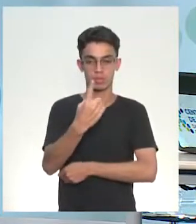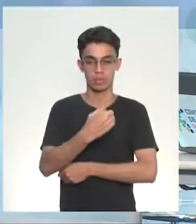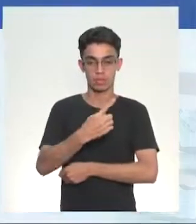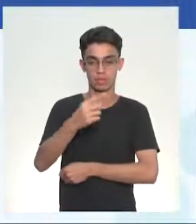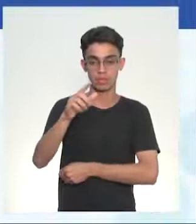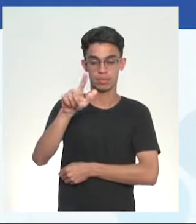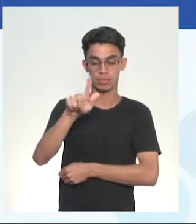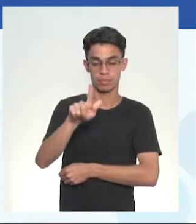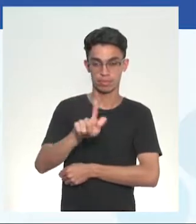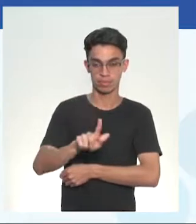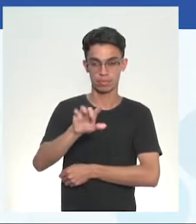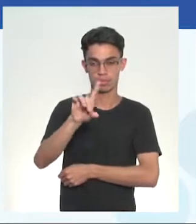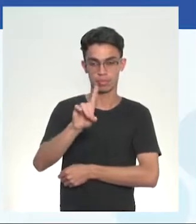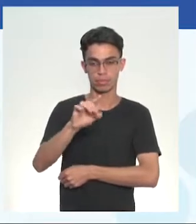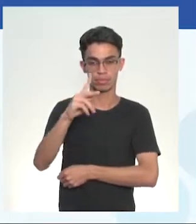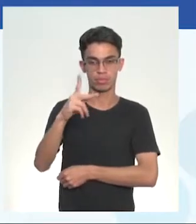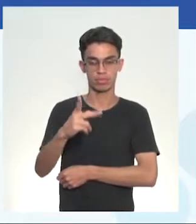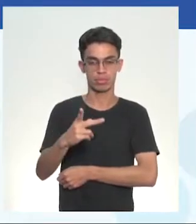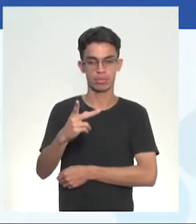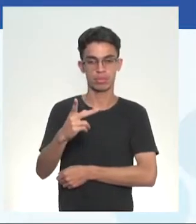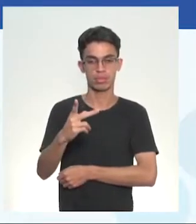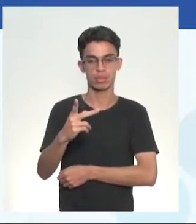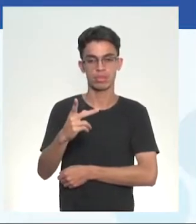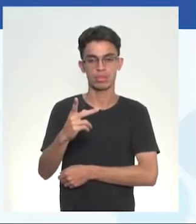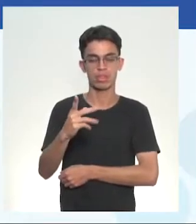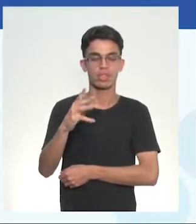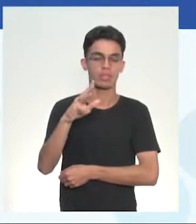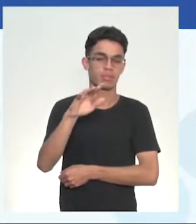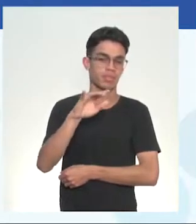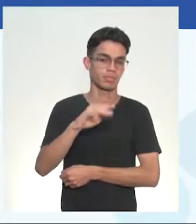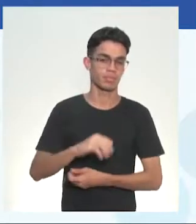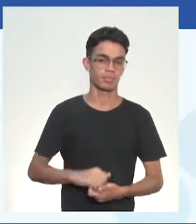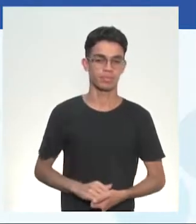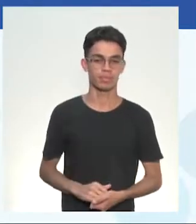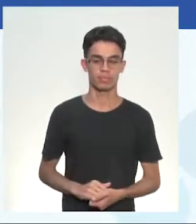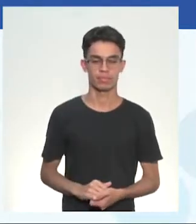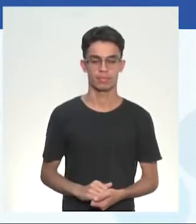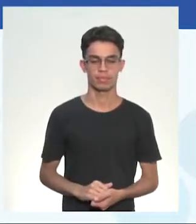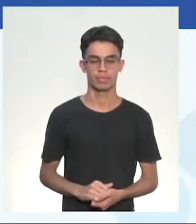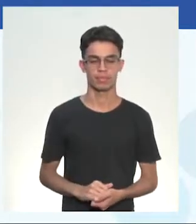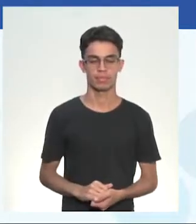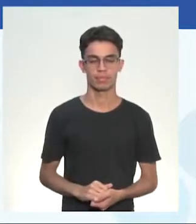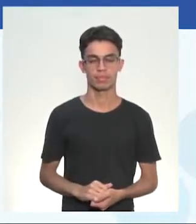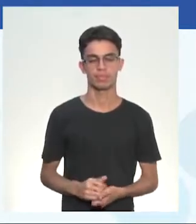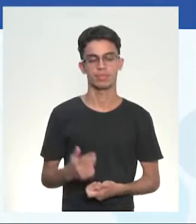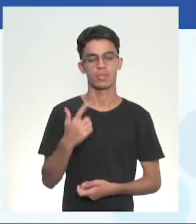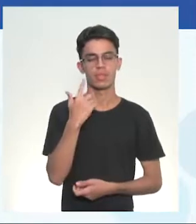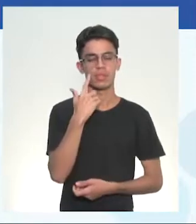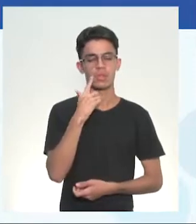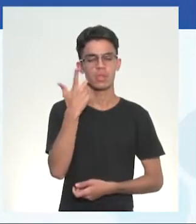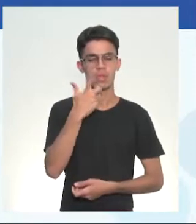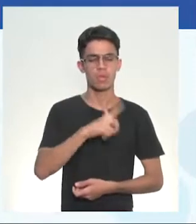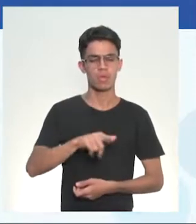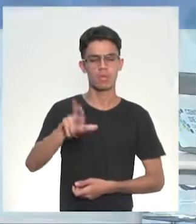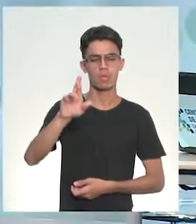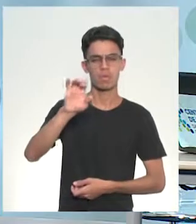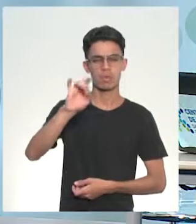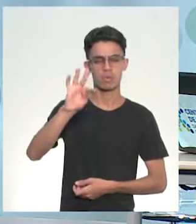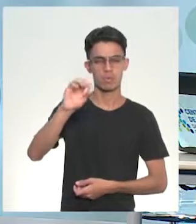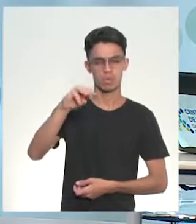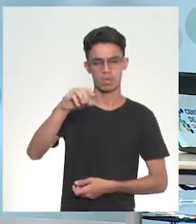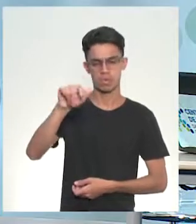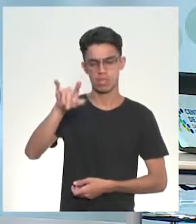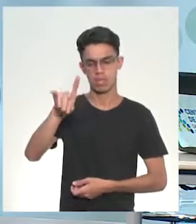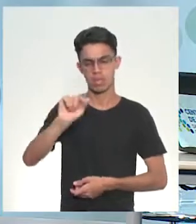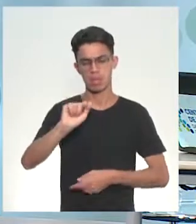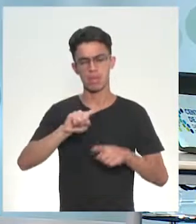diretamente proporcionais e inversamente proporcionais. Muito bem, você fala, mas retomada, professora? Nós nem acabamos o